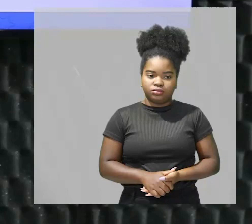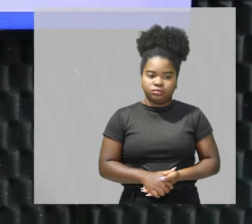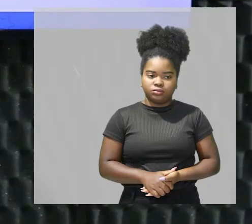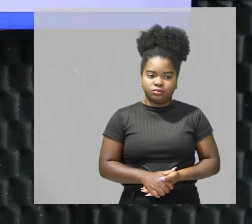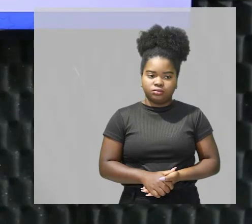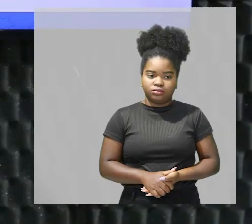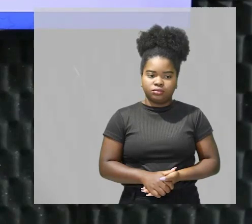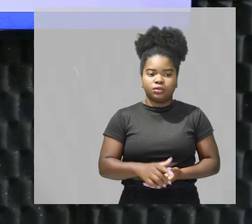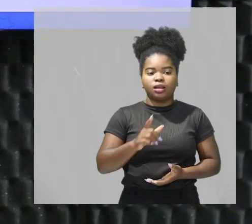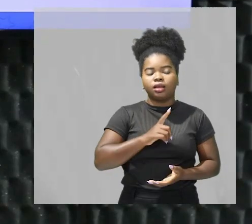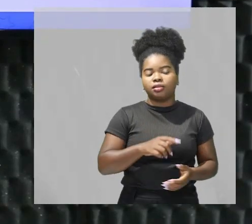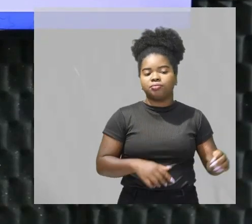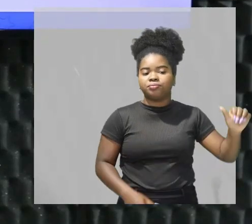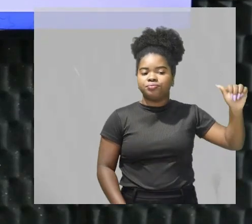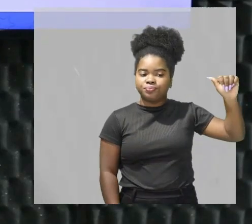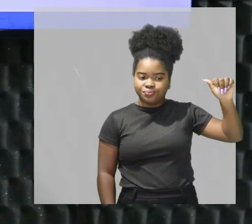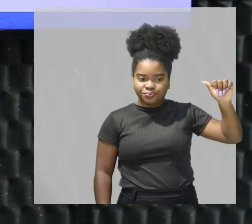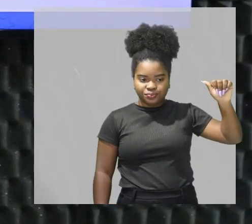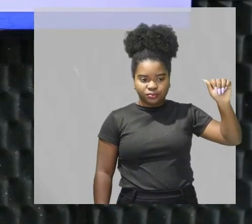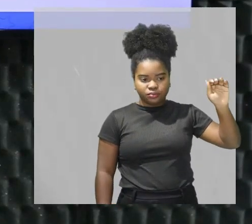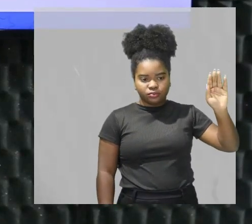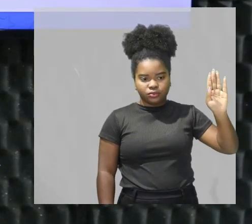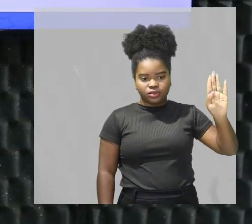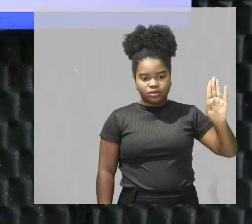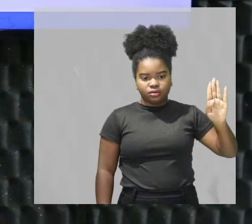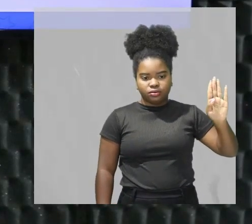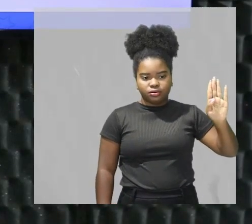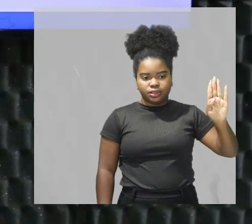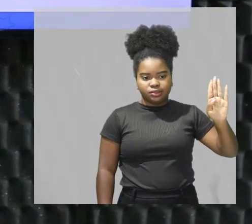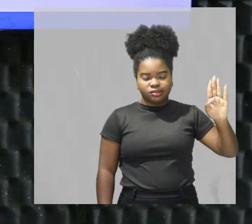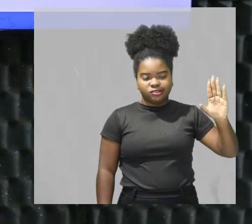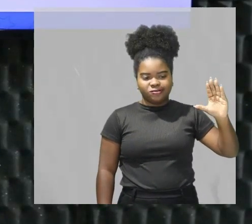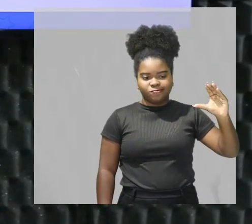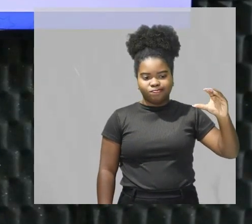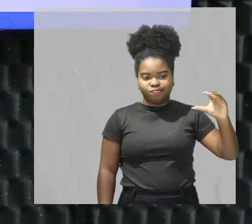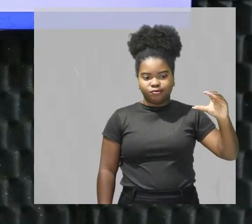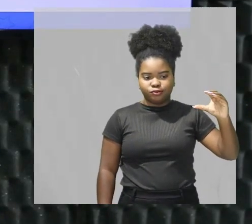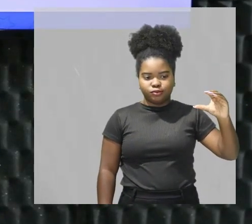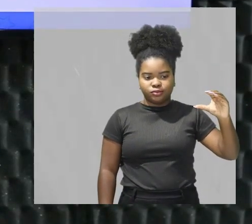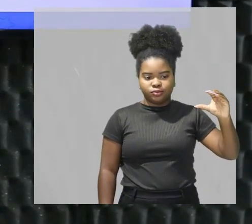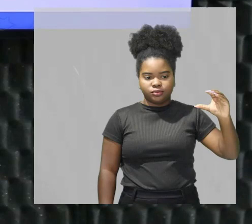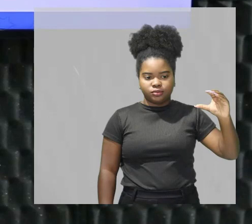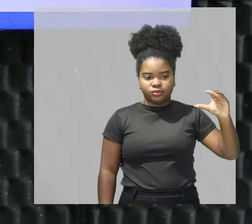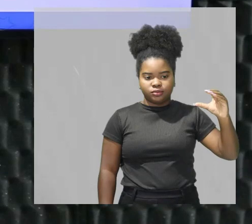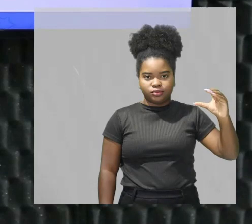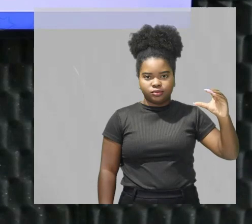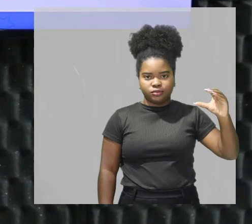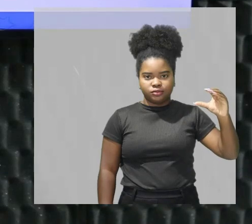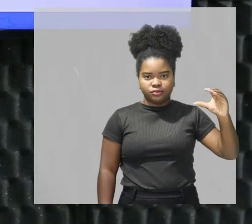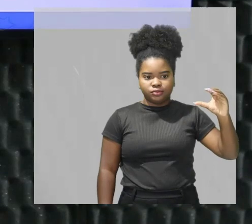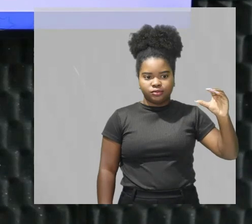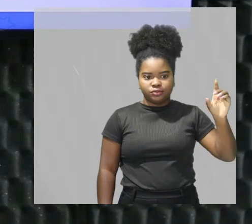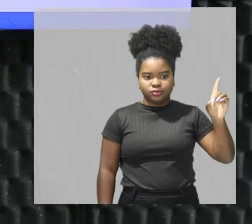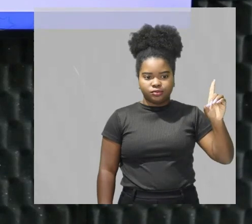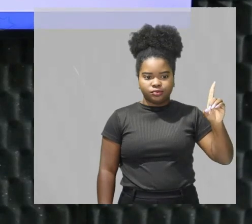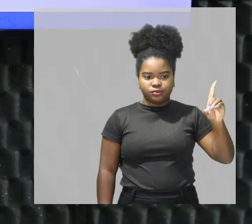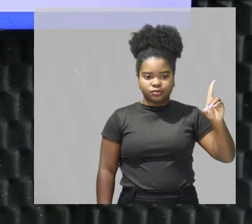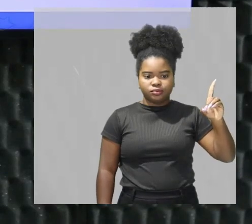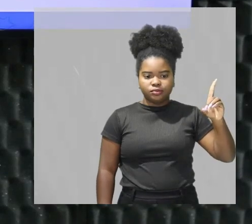ligações iônicas, interações dipolo-dipolo, interações dipolo-dipolo induzidas,